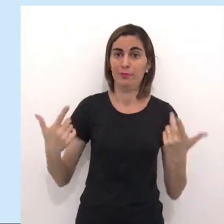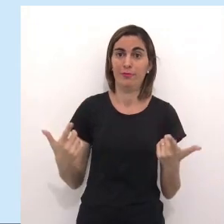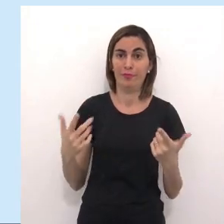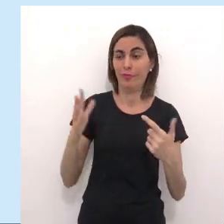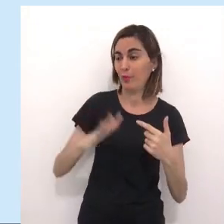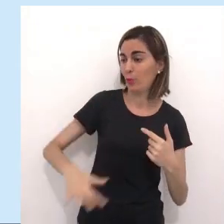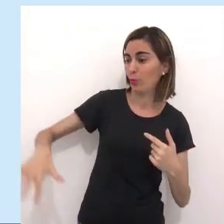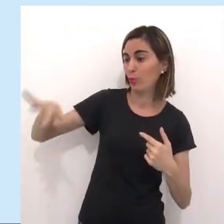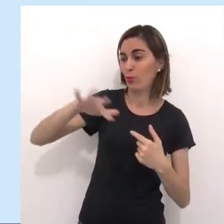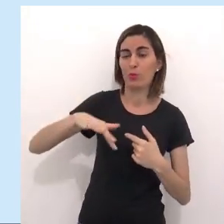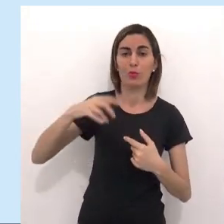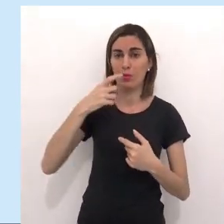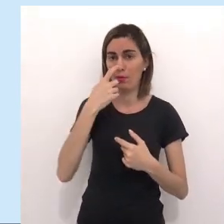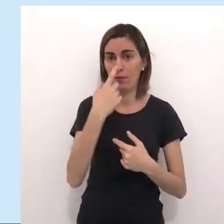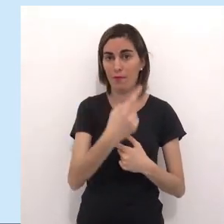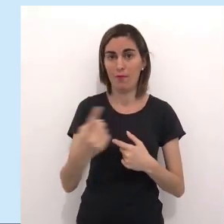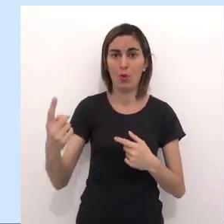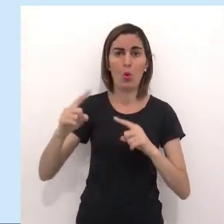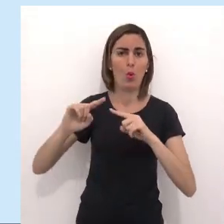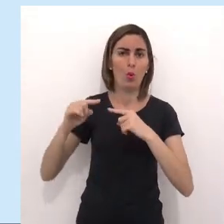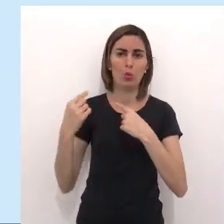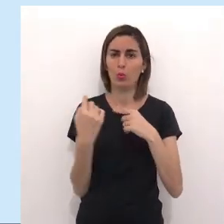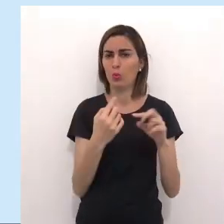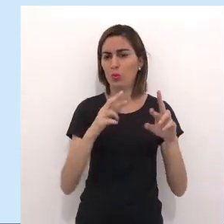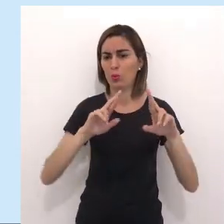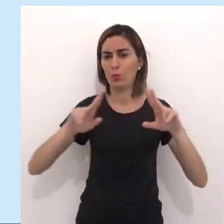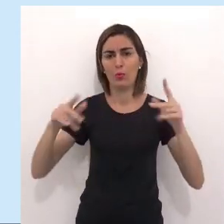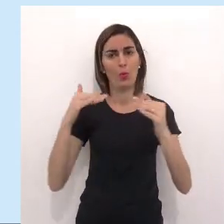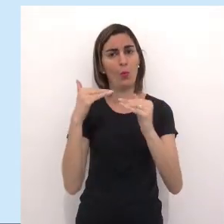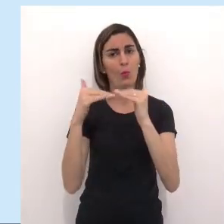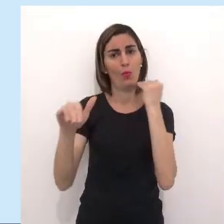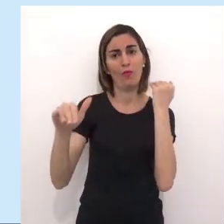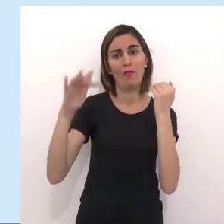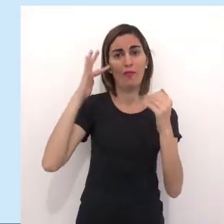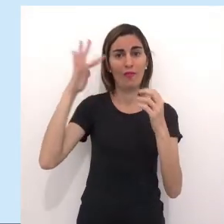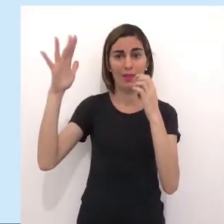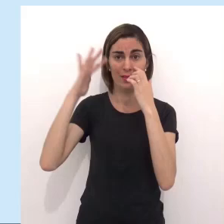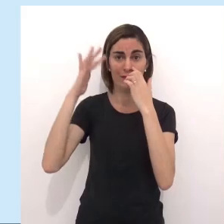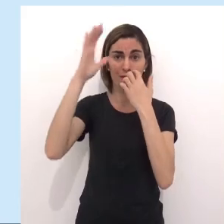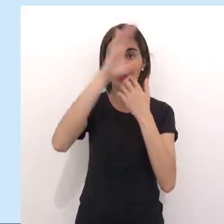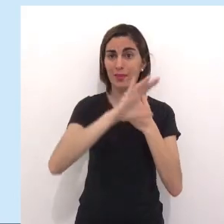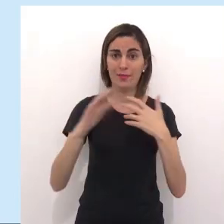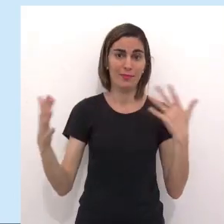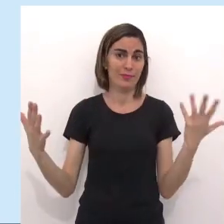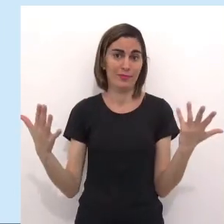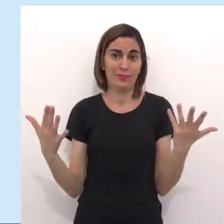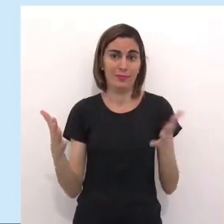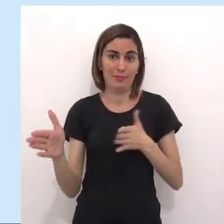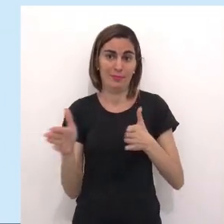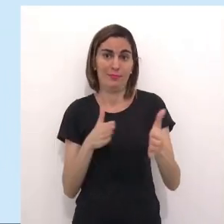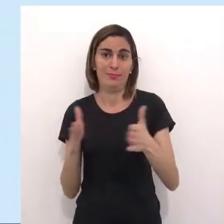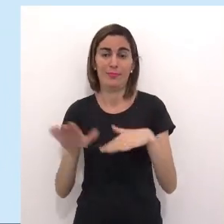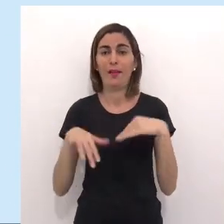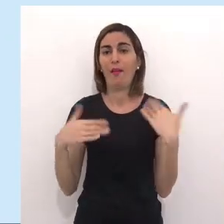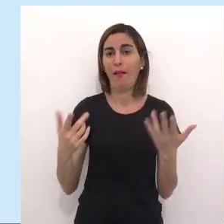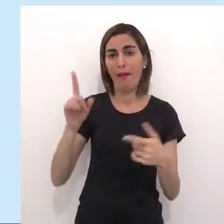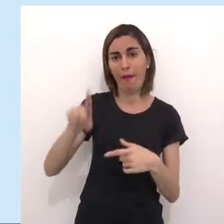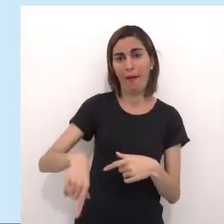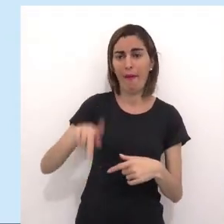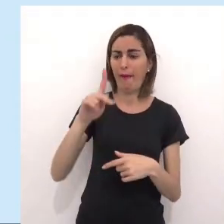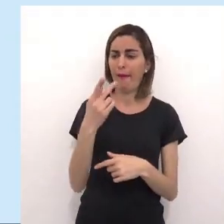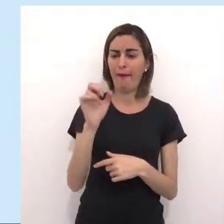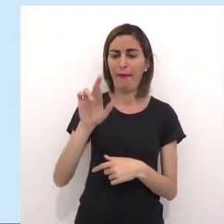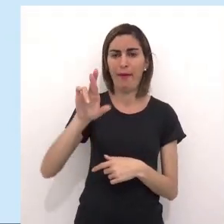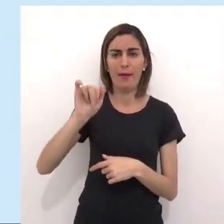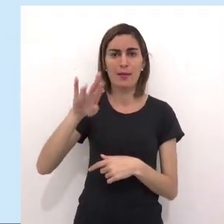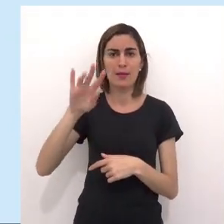que fosse desencontro à filosofia da igreja na época era tido como uma heresia, né? Eles